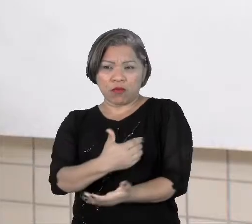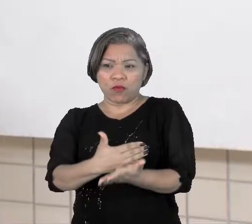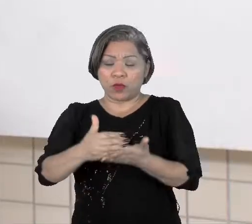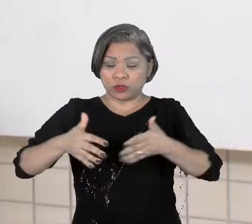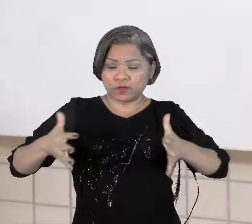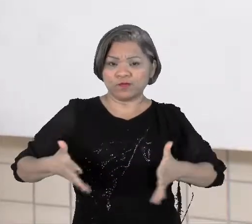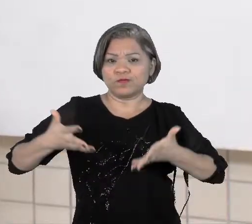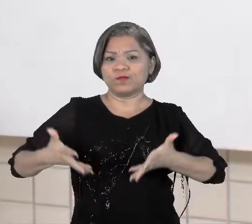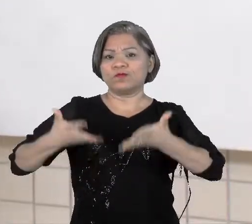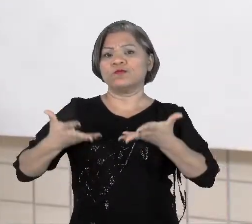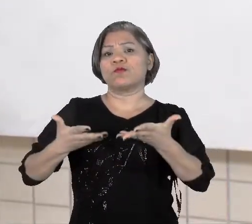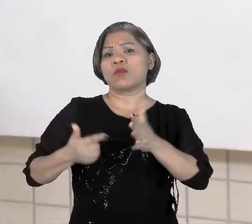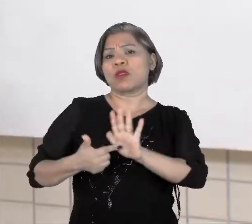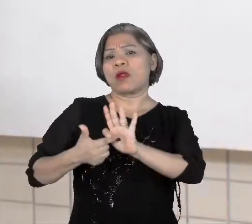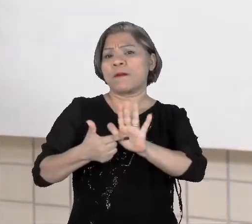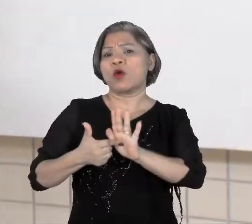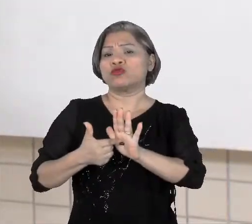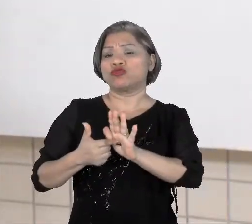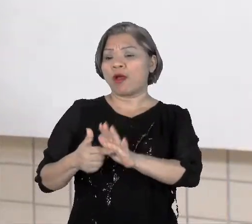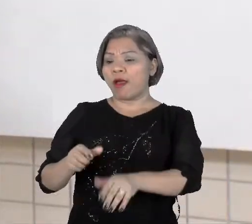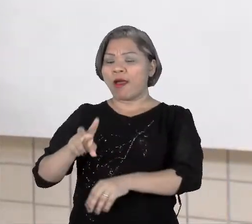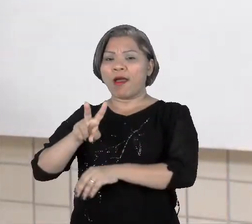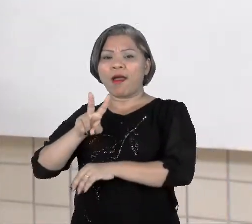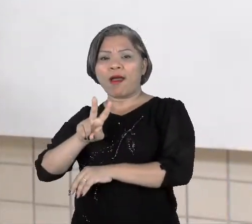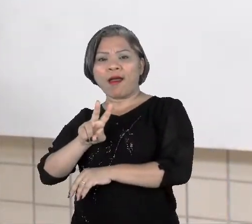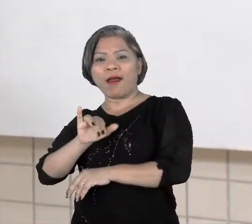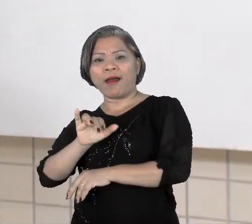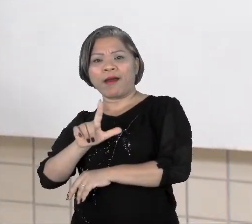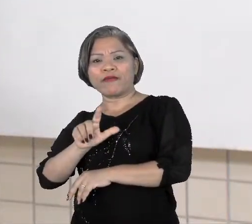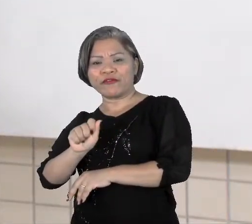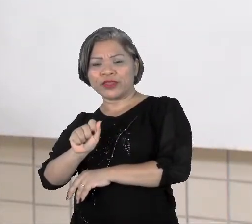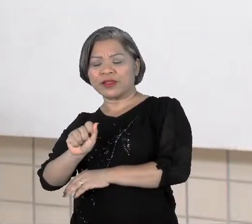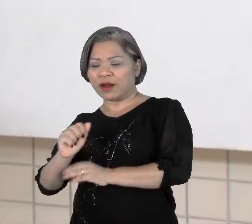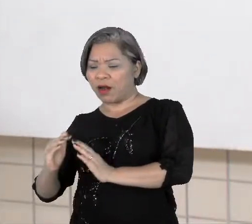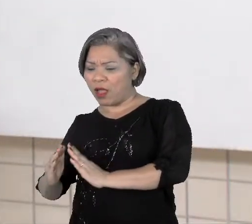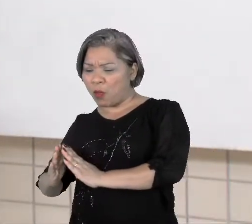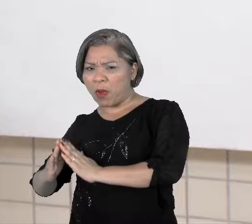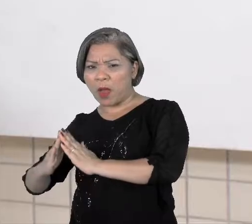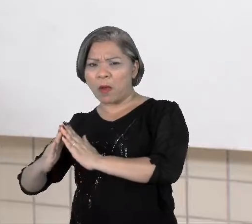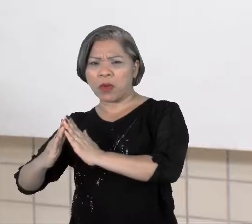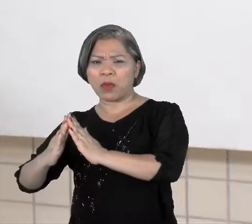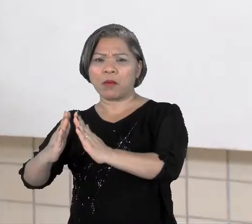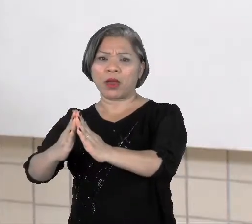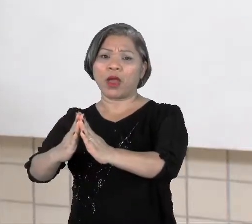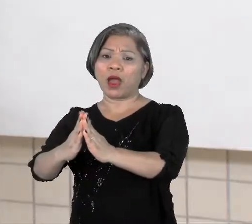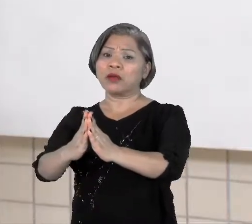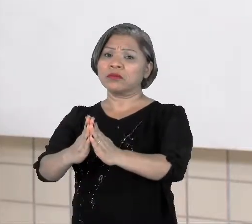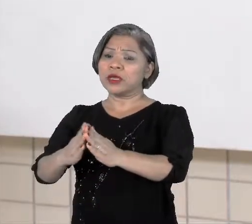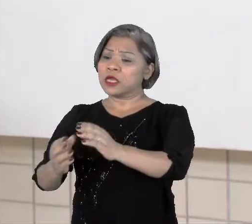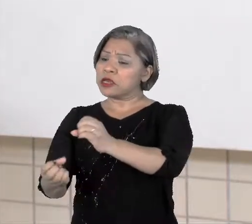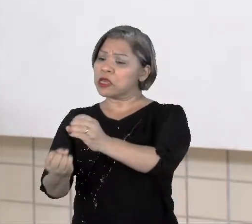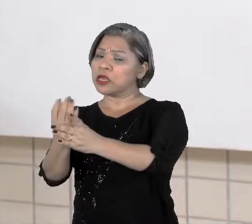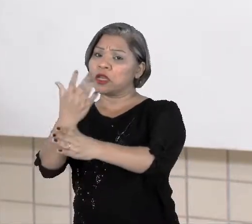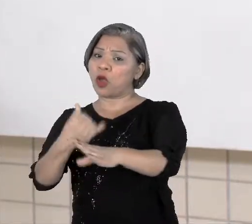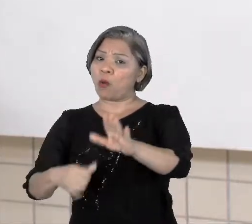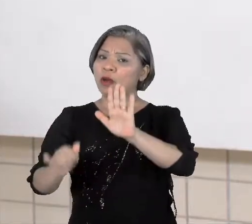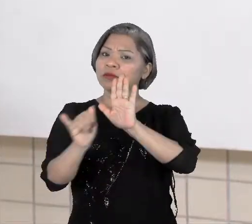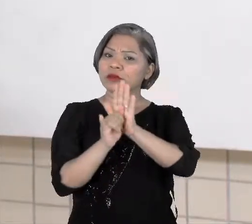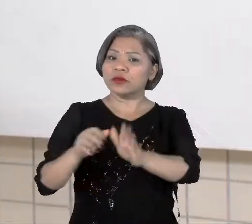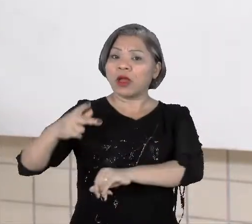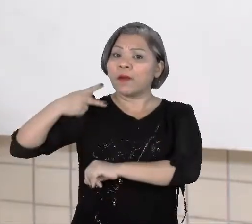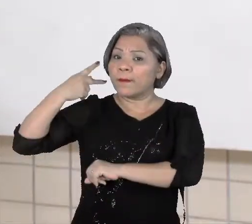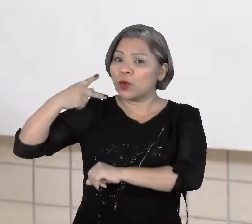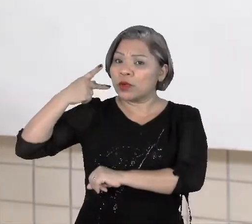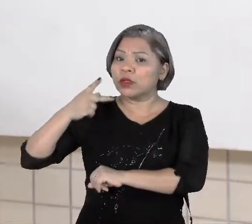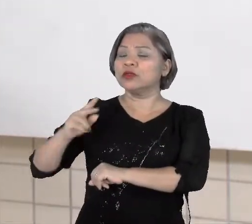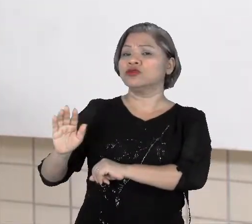à categoria de vila. Agora, aquela vila ela vai ter mais uma identidade política naquela região.